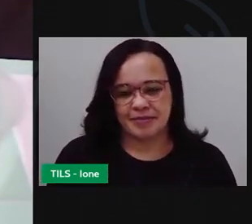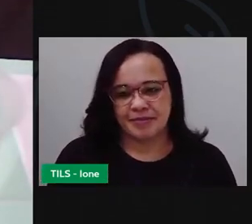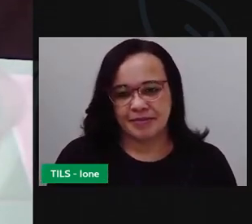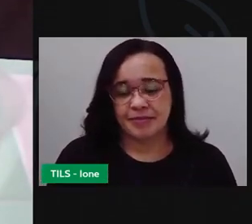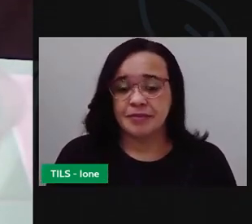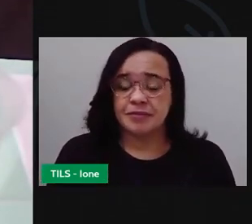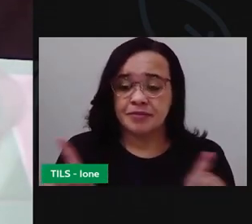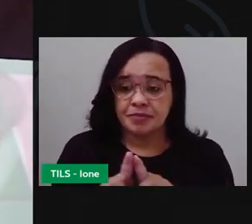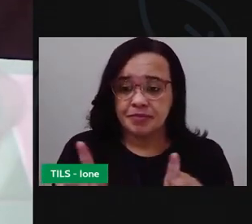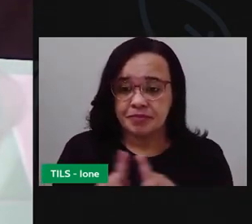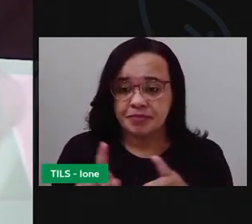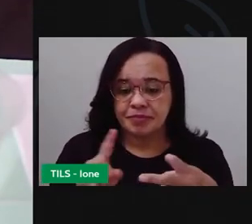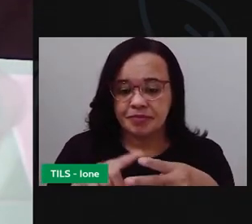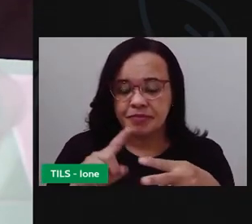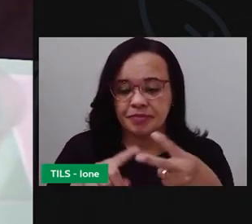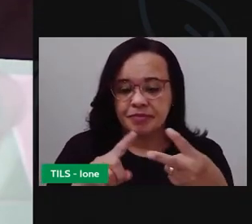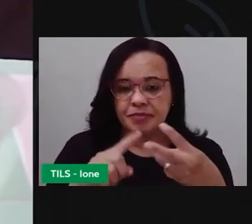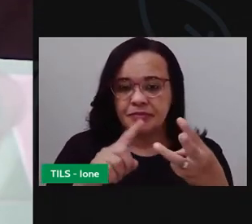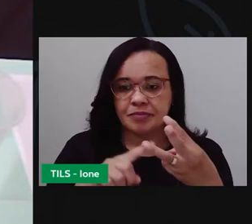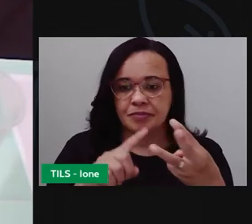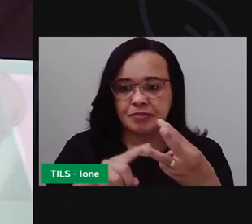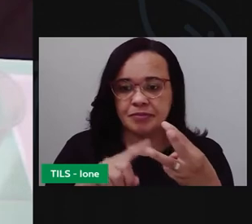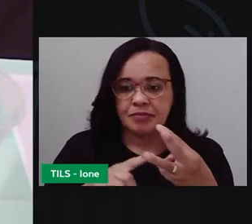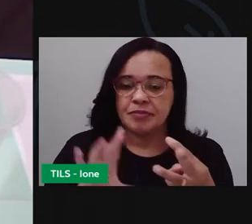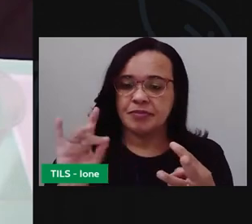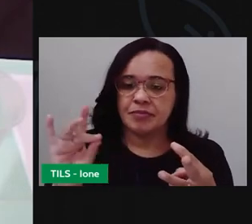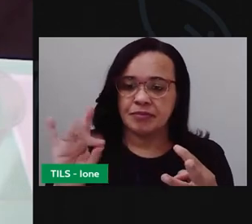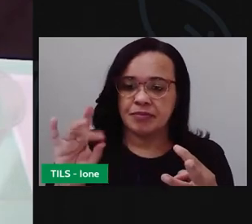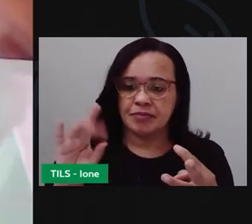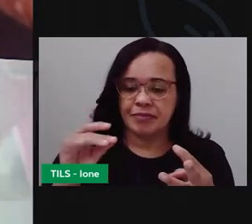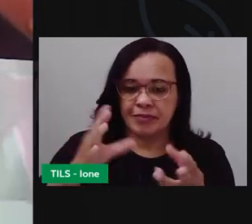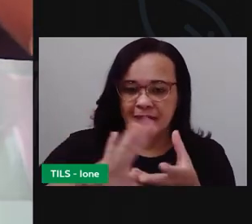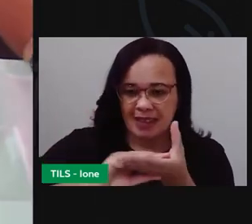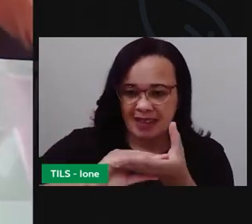Também vamos precisar de fita adesiva.